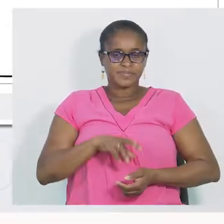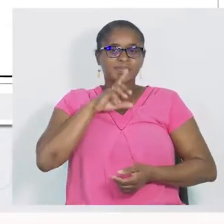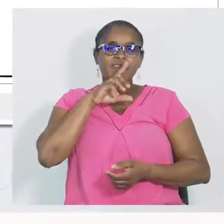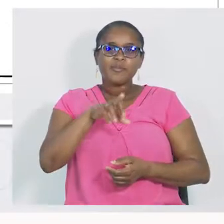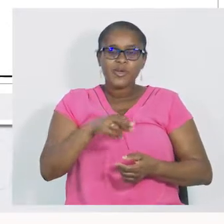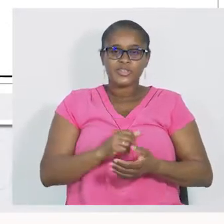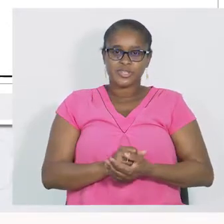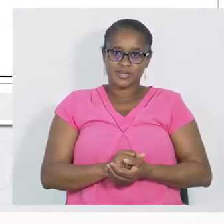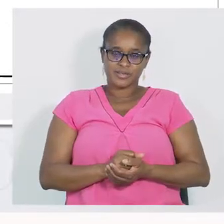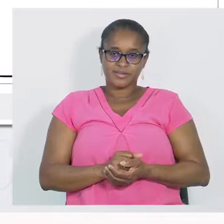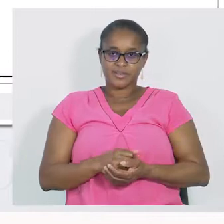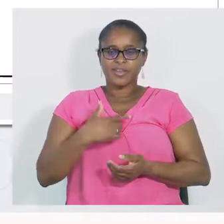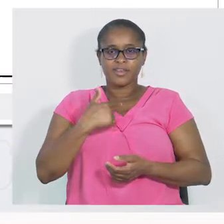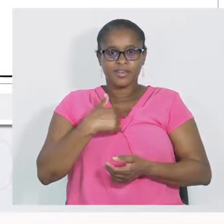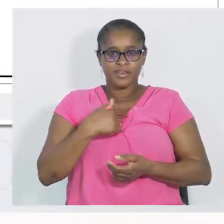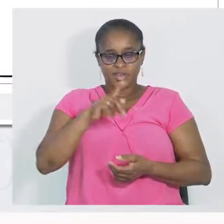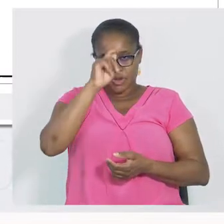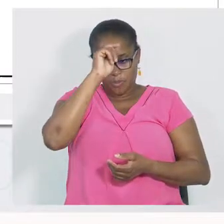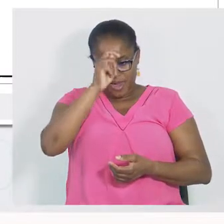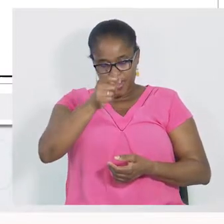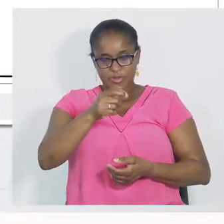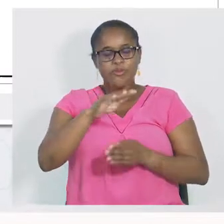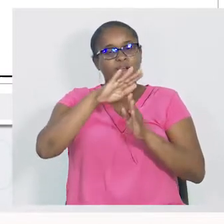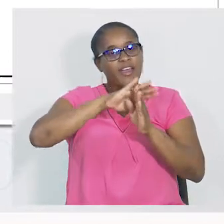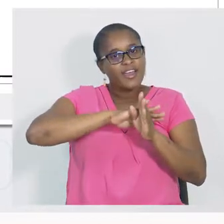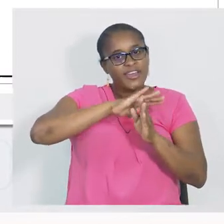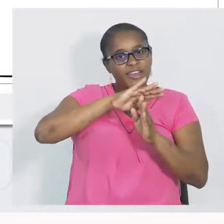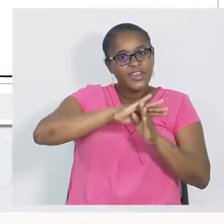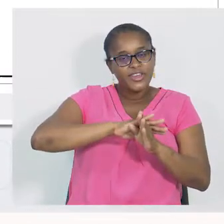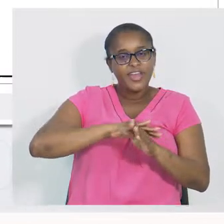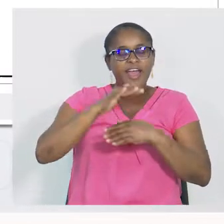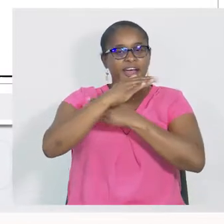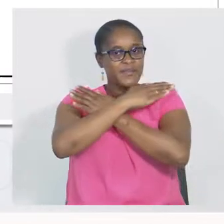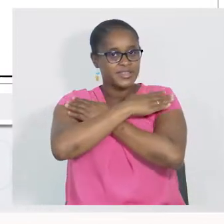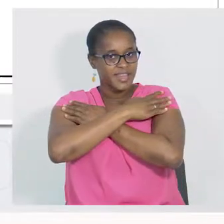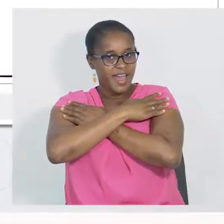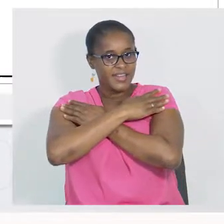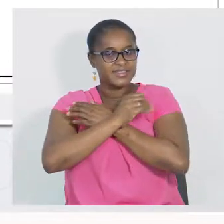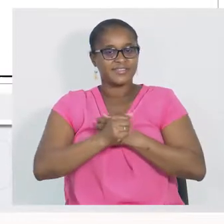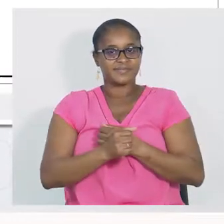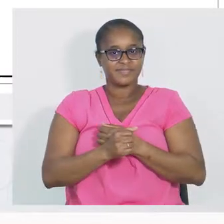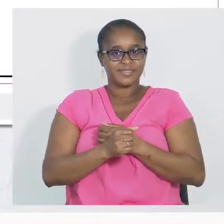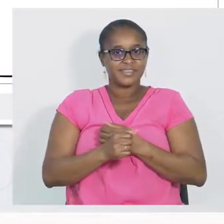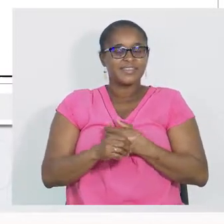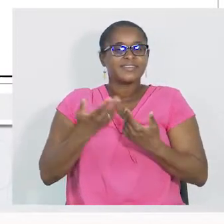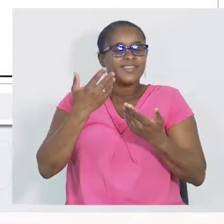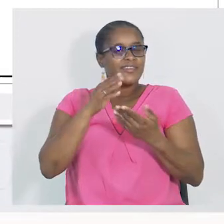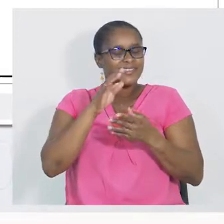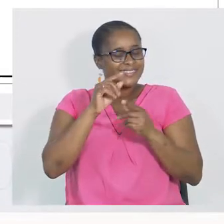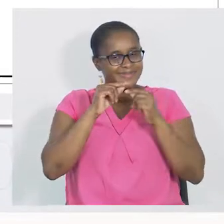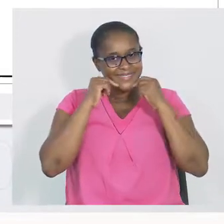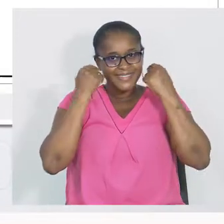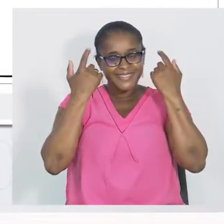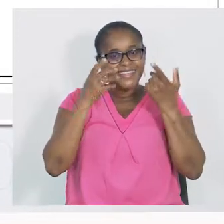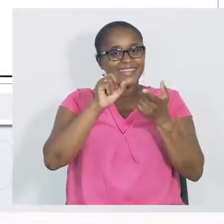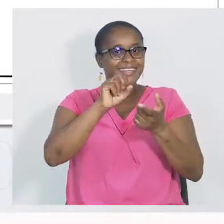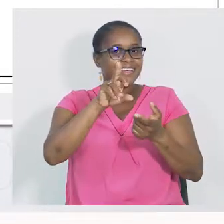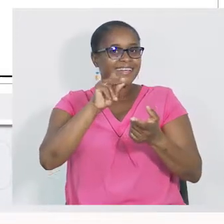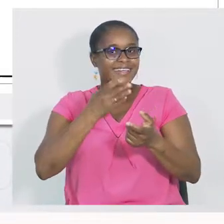duas coisas diferentes e nós achamos que a coisa do outro é melhor do que o nosso. Às vezes não é